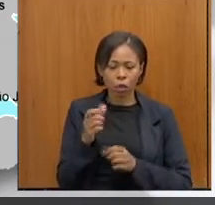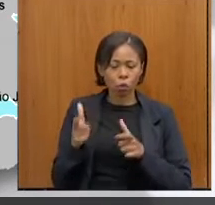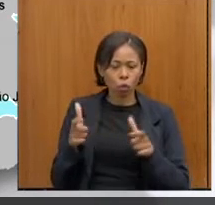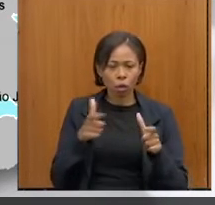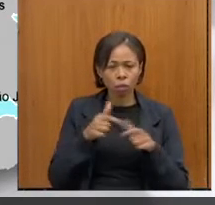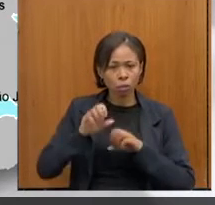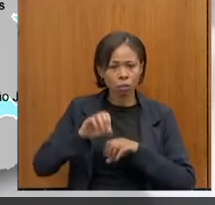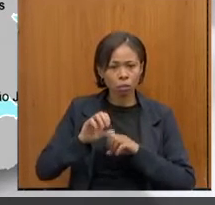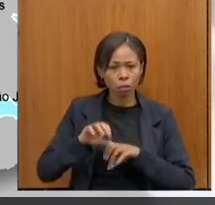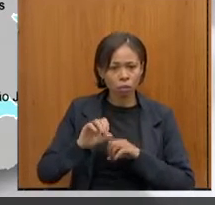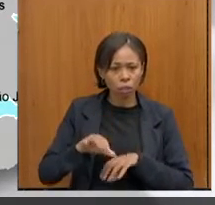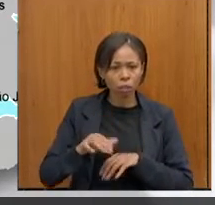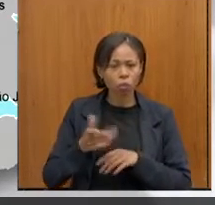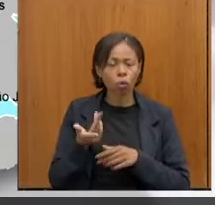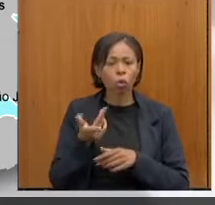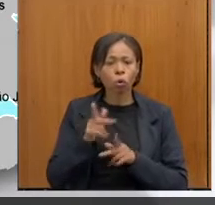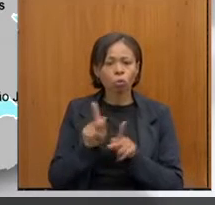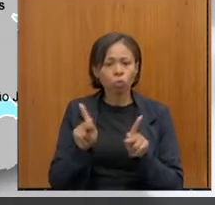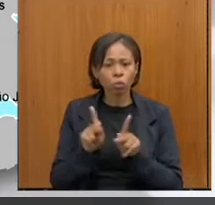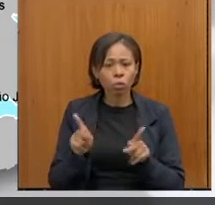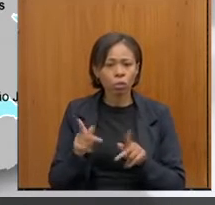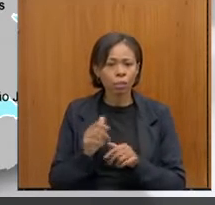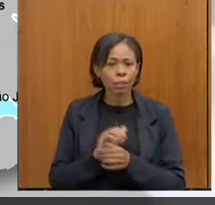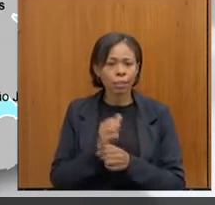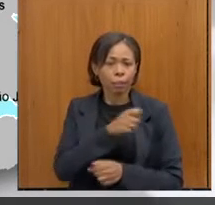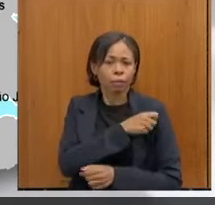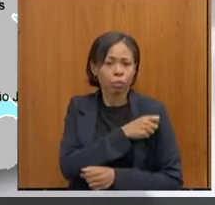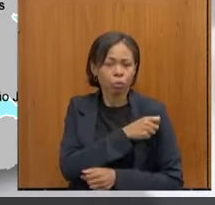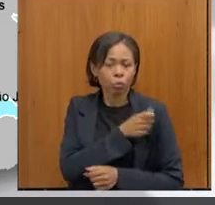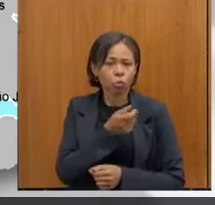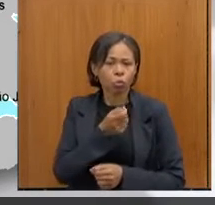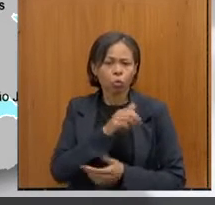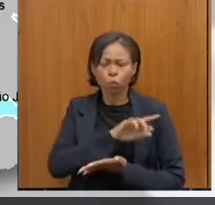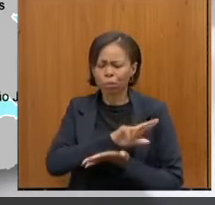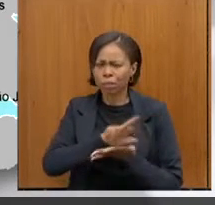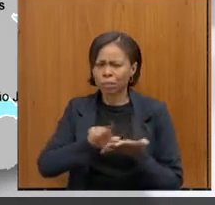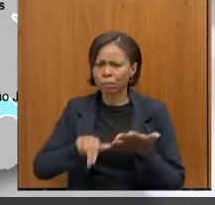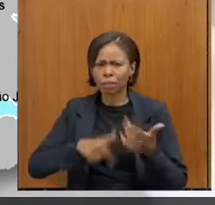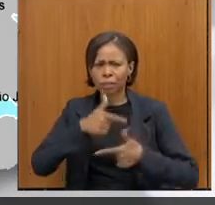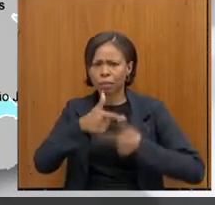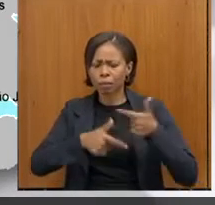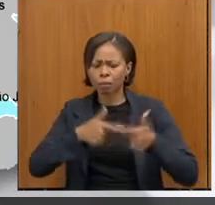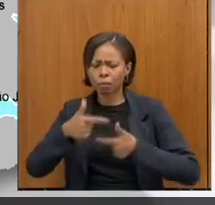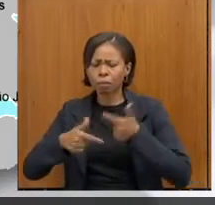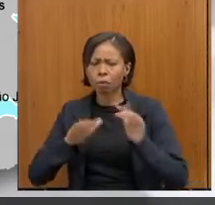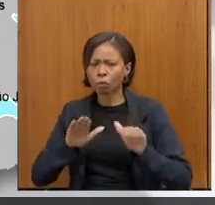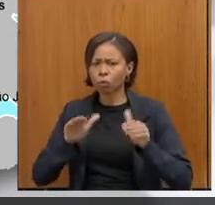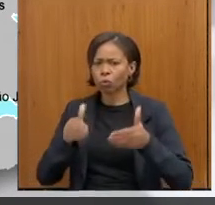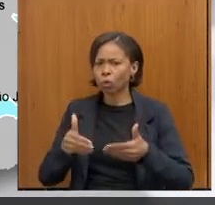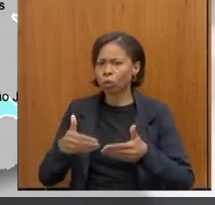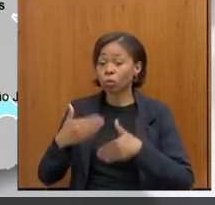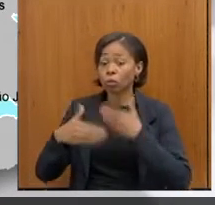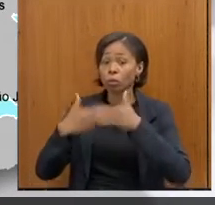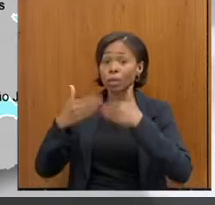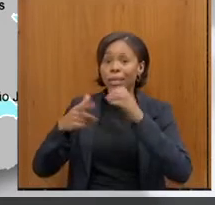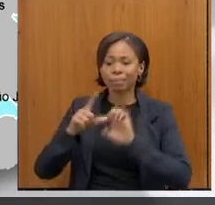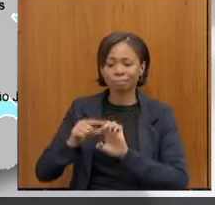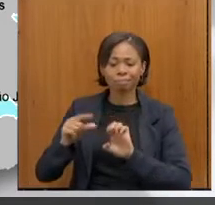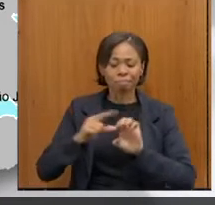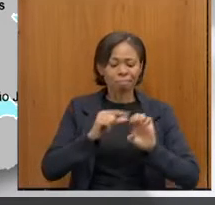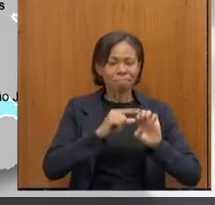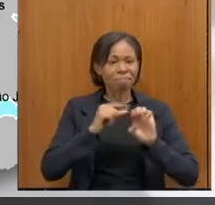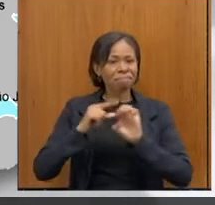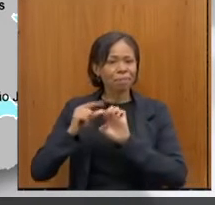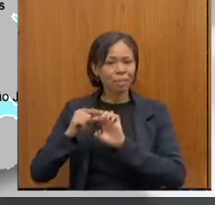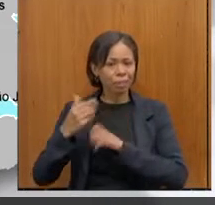alunos e 93 professores fazendo diversos trabalhos de ampliação das habilidades empreendedoras e